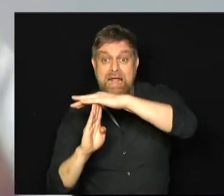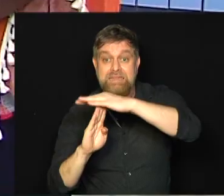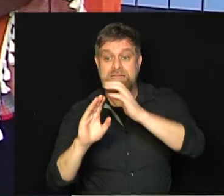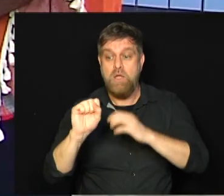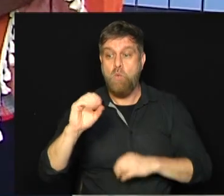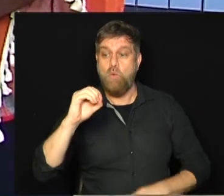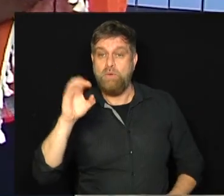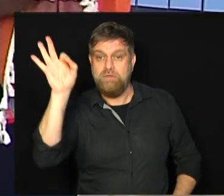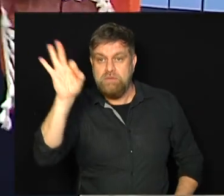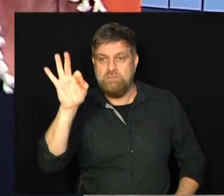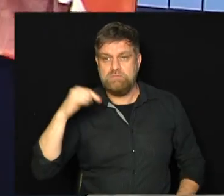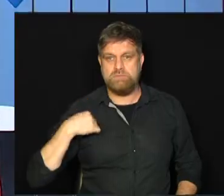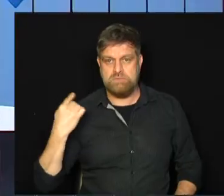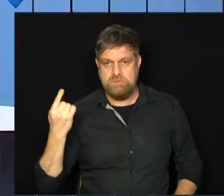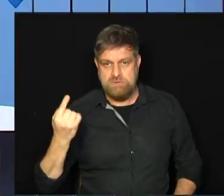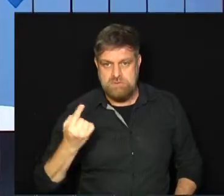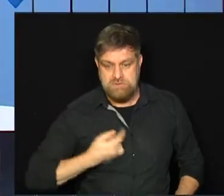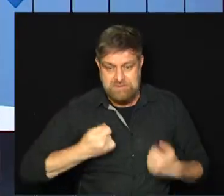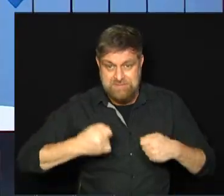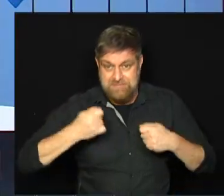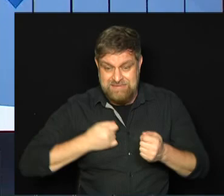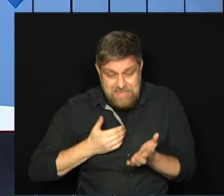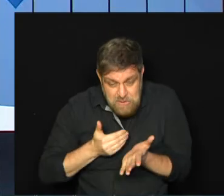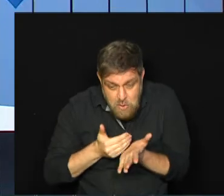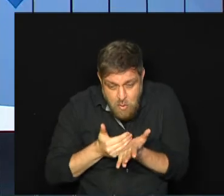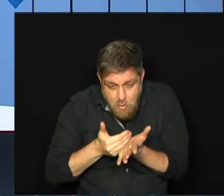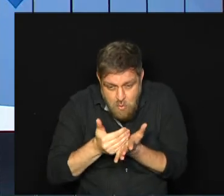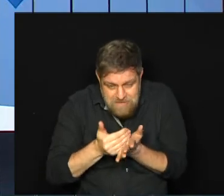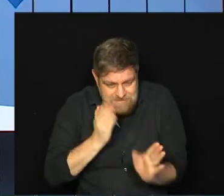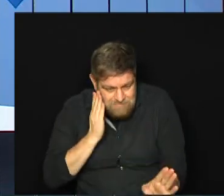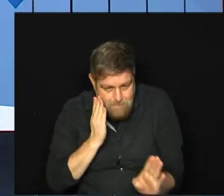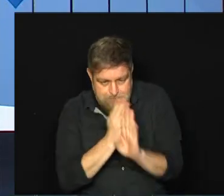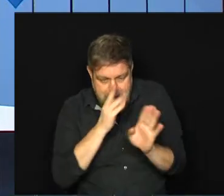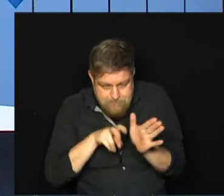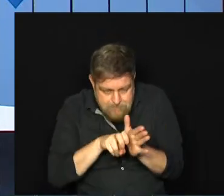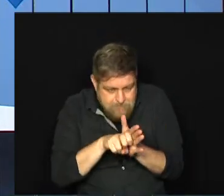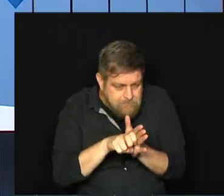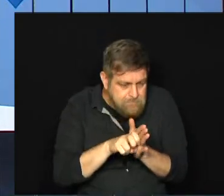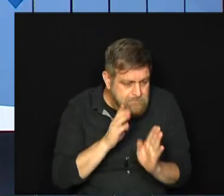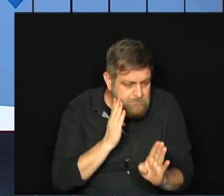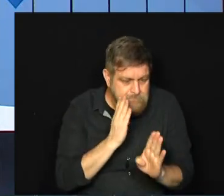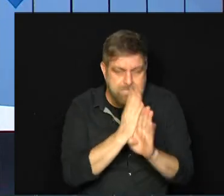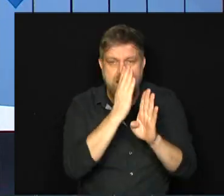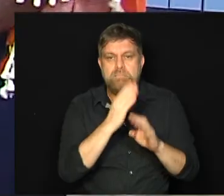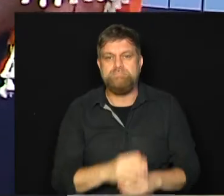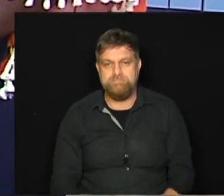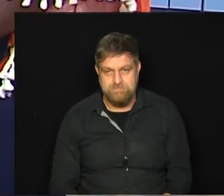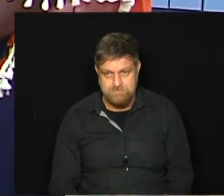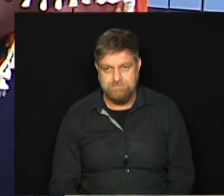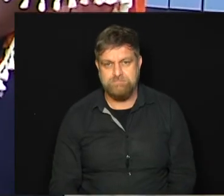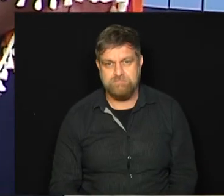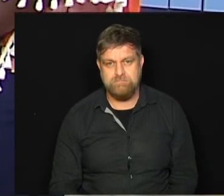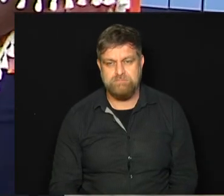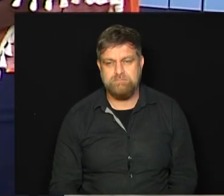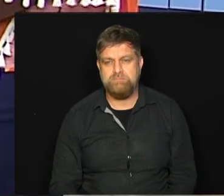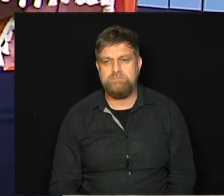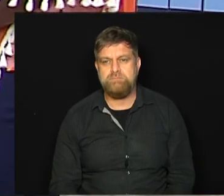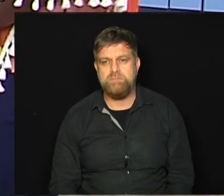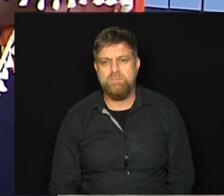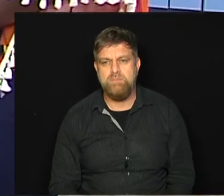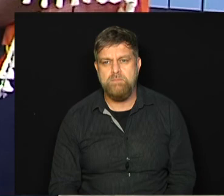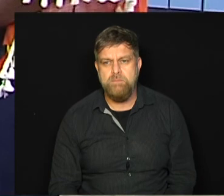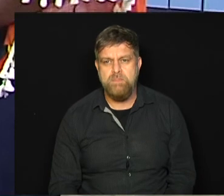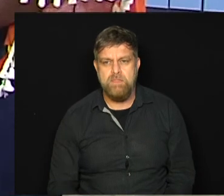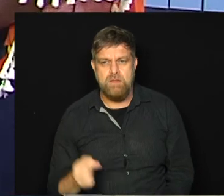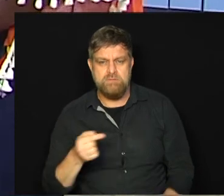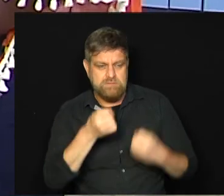Então a gente tem que se agarrar no diagnóstico precoce mesmo, né? Se agarrar esses 30% aí. Né? E a senhora ia explicar